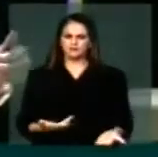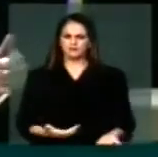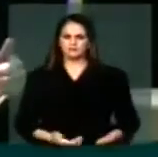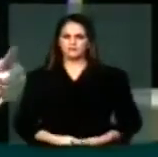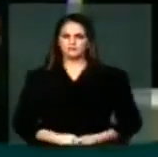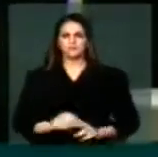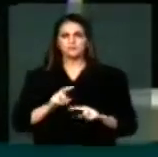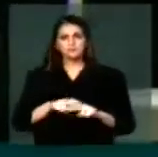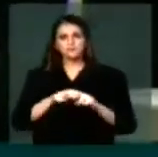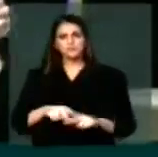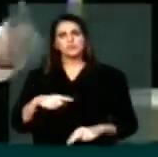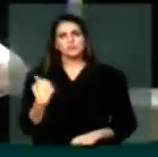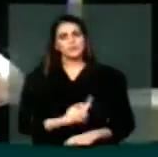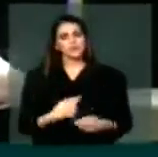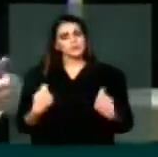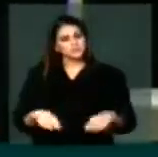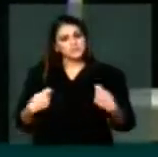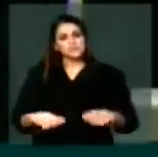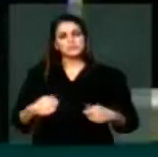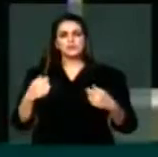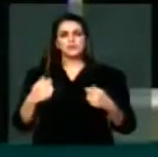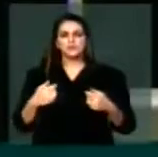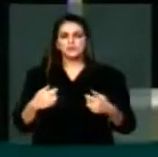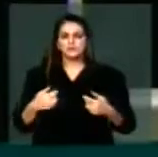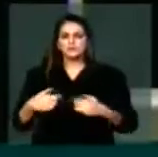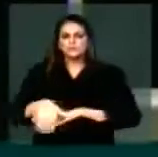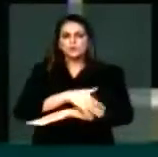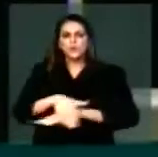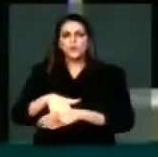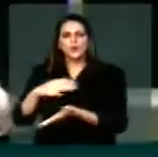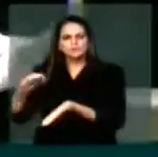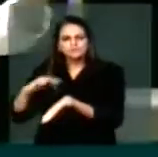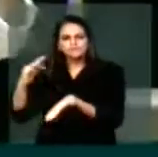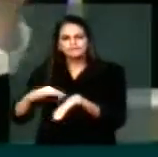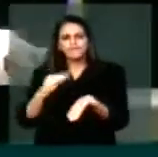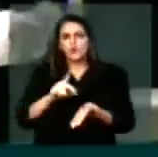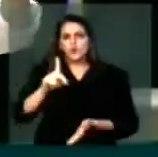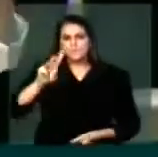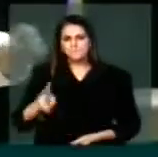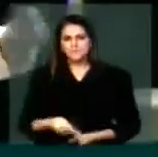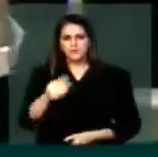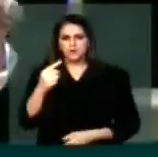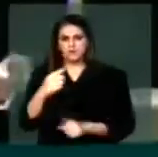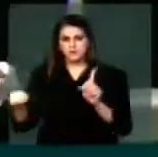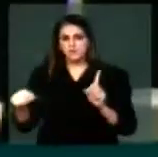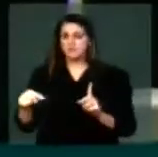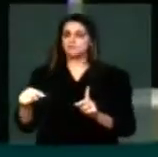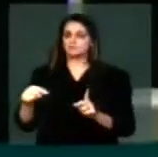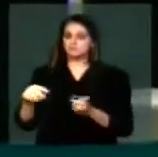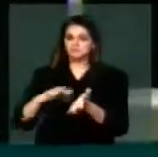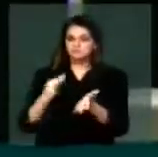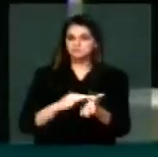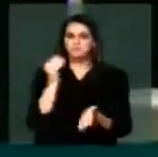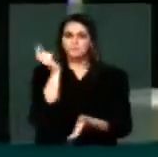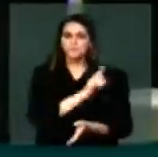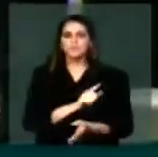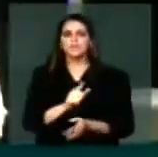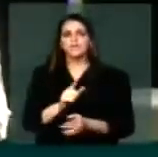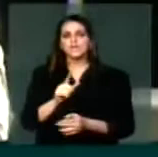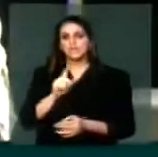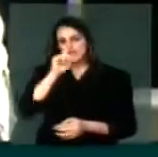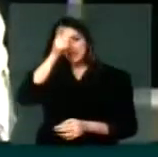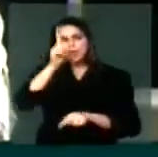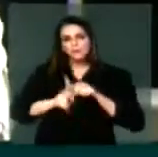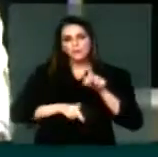por isso, nós precisamos ir para as ruas, coletar 1,5 milhão de assinaturas para que tramite como iniciativa popular a proposta